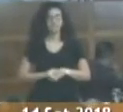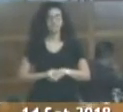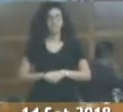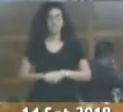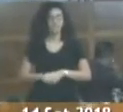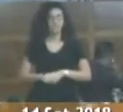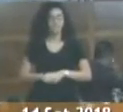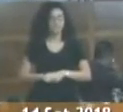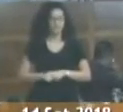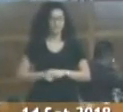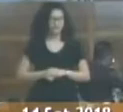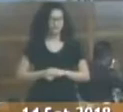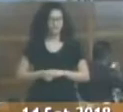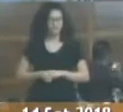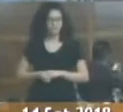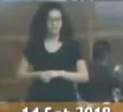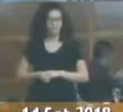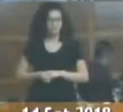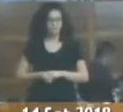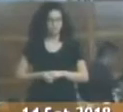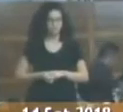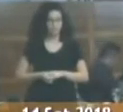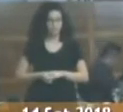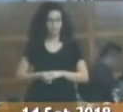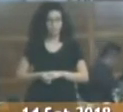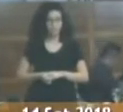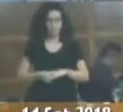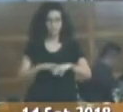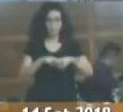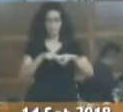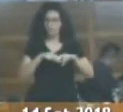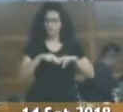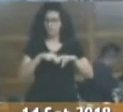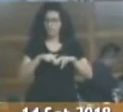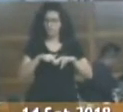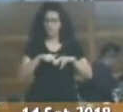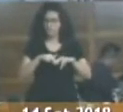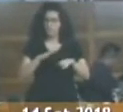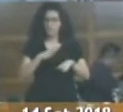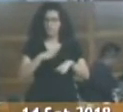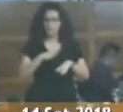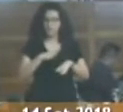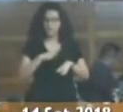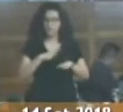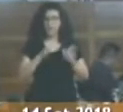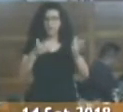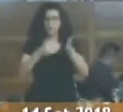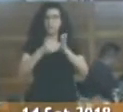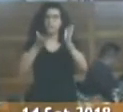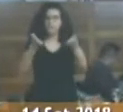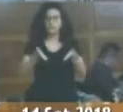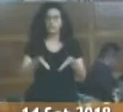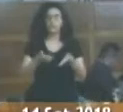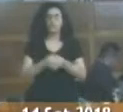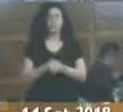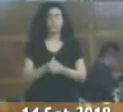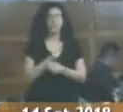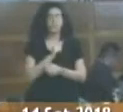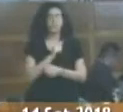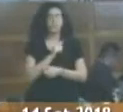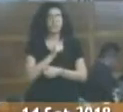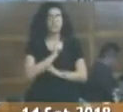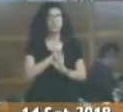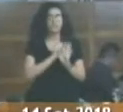Com isso, desde que o projeto teve o início até os dias de hoje, a gente já teve